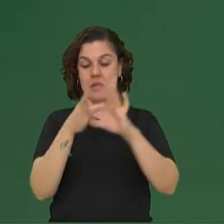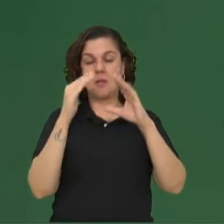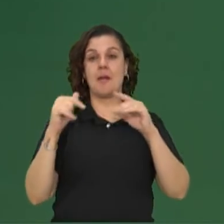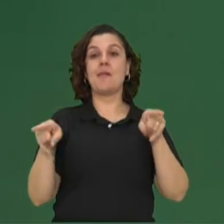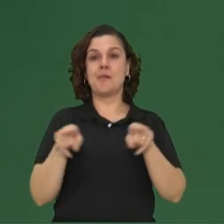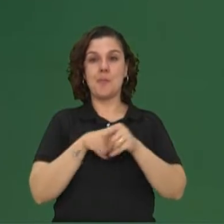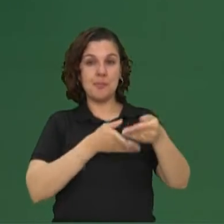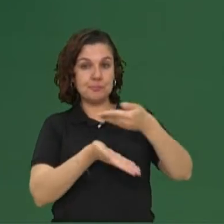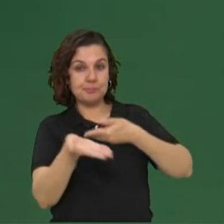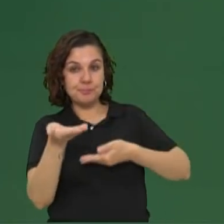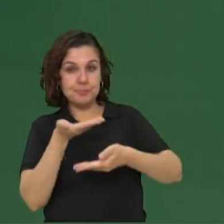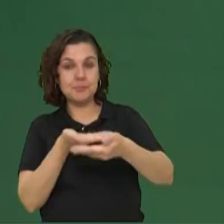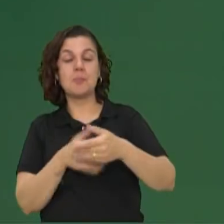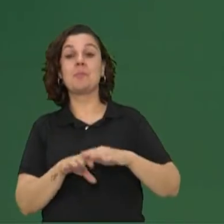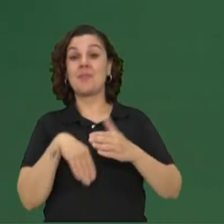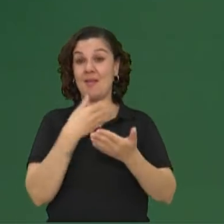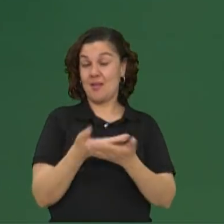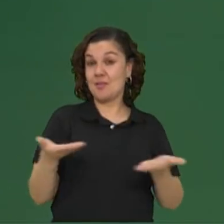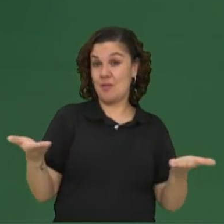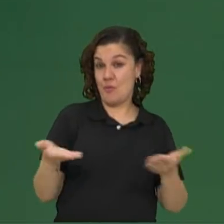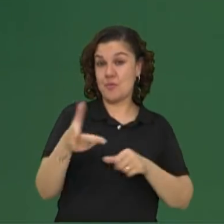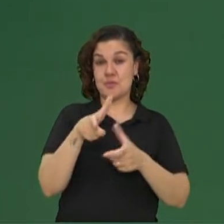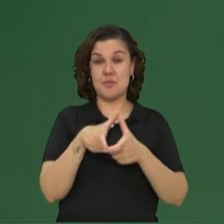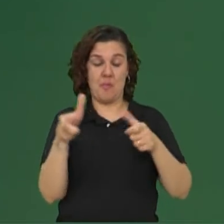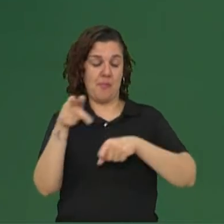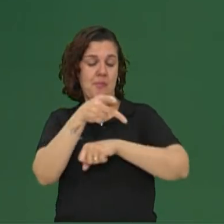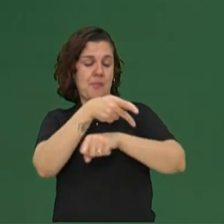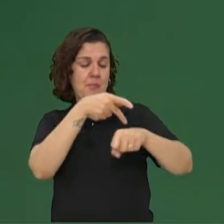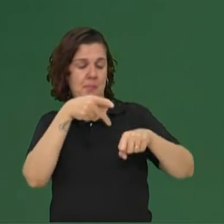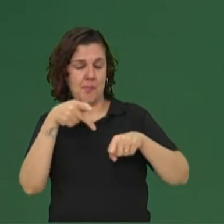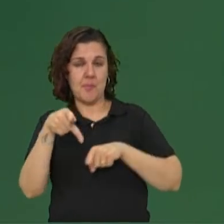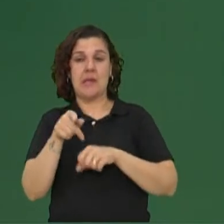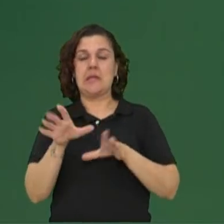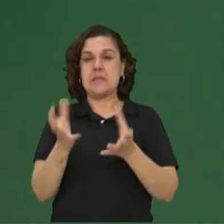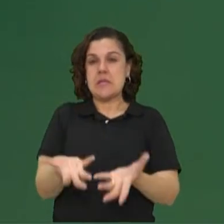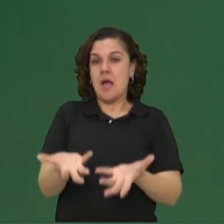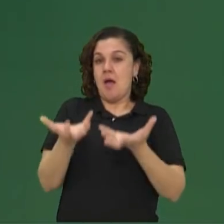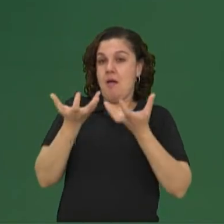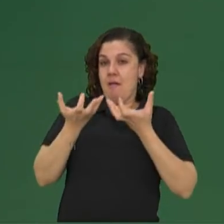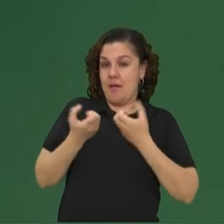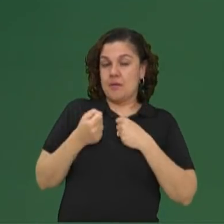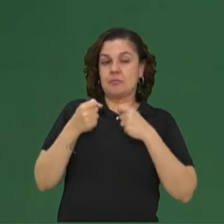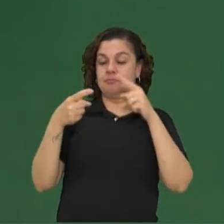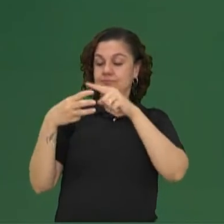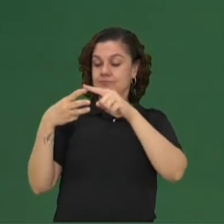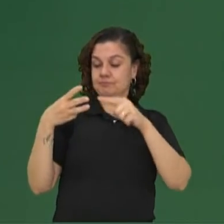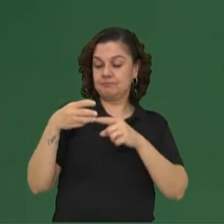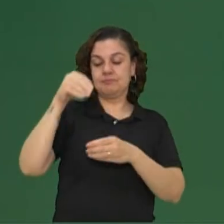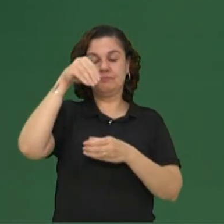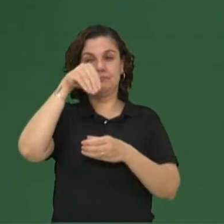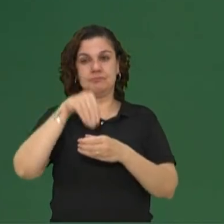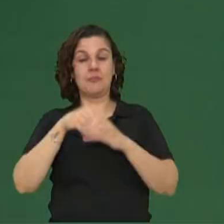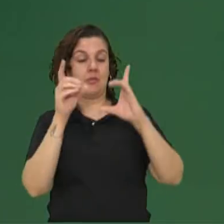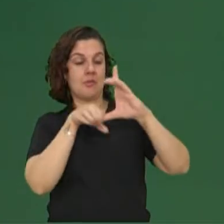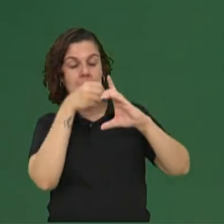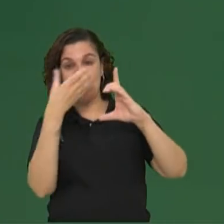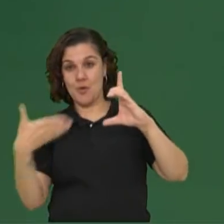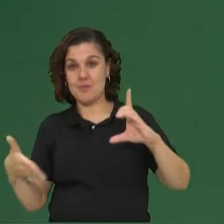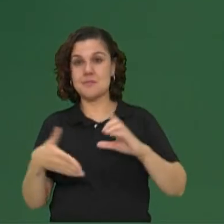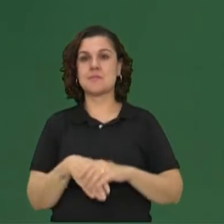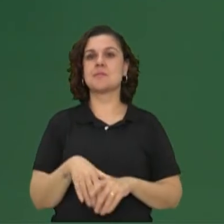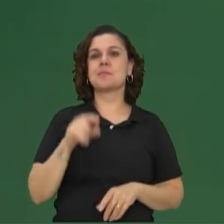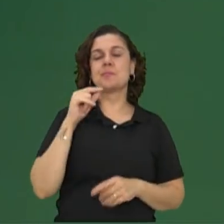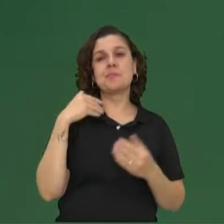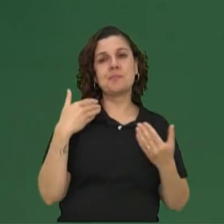e fraternidade. Muito vista hoje em muitos países, né? Muitos países adotaram esses princípios dentro das suas democracias, né?